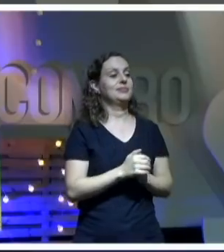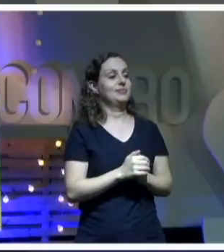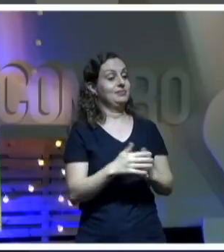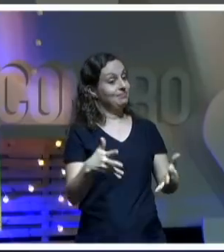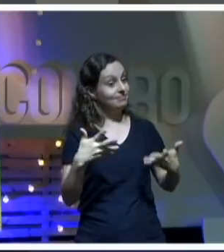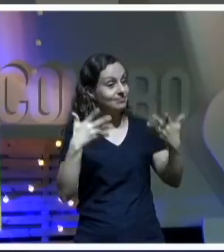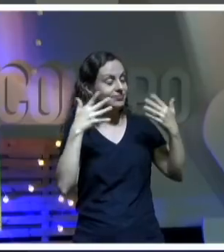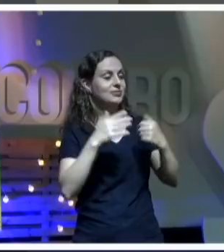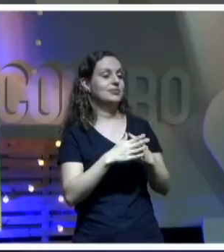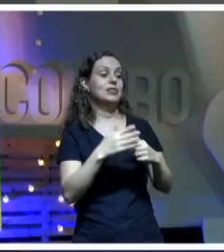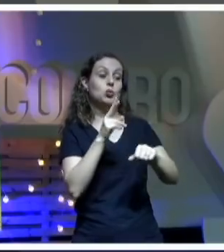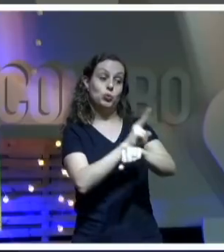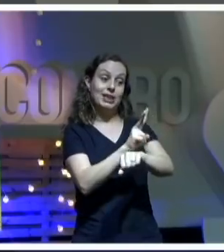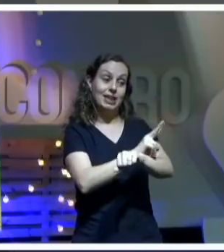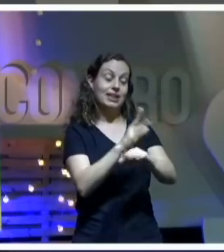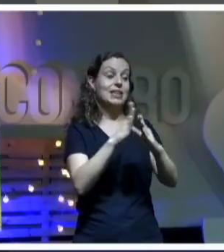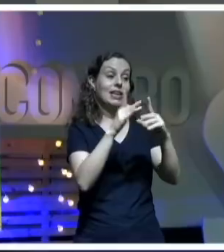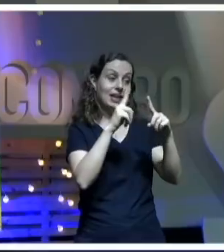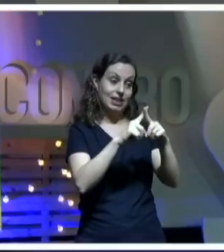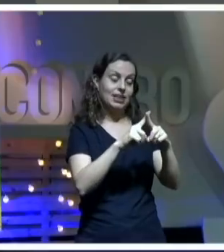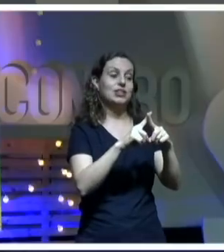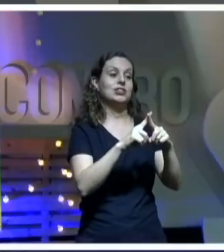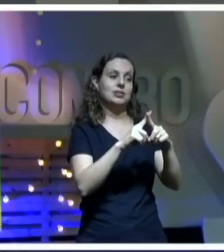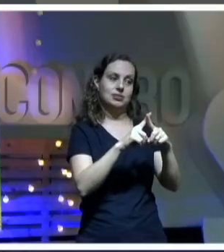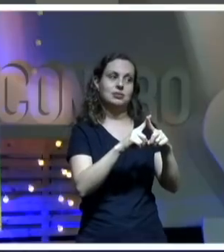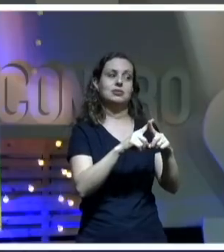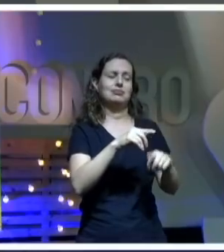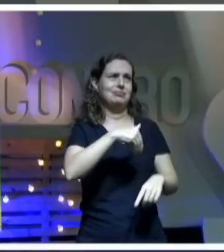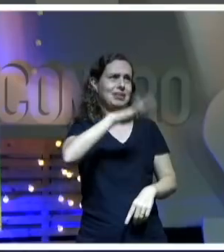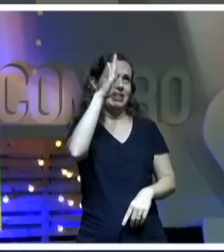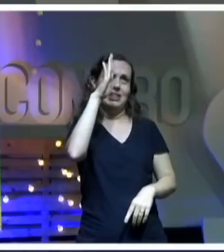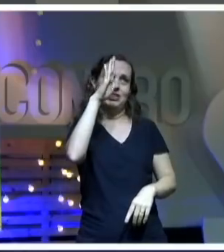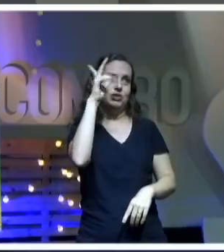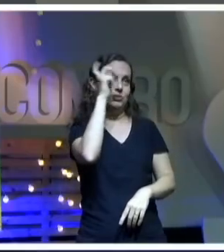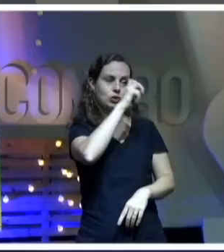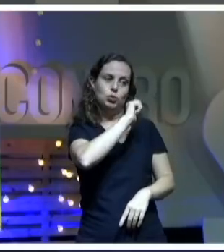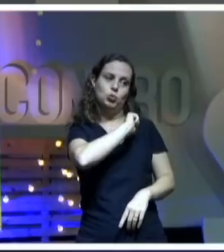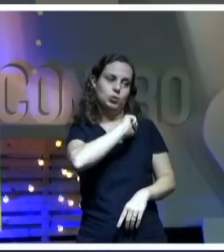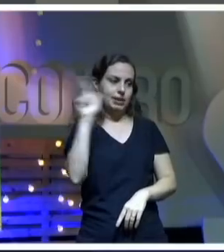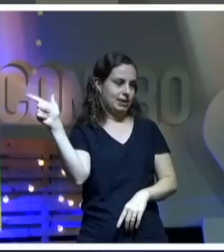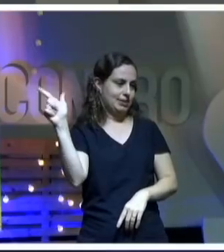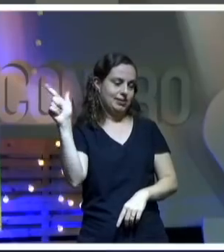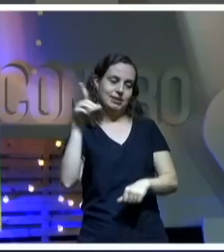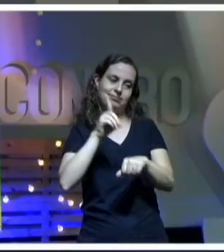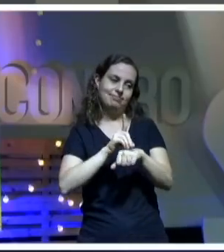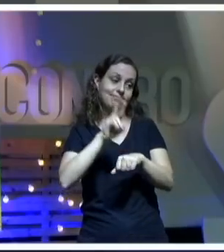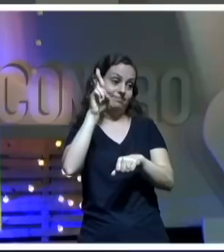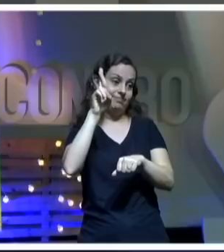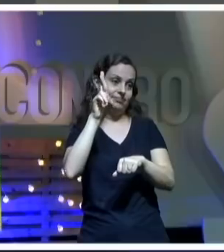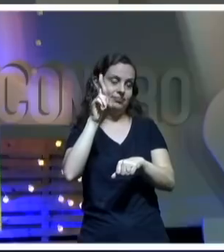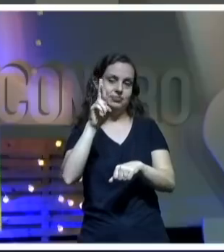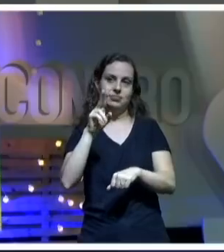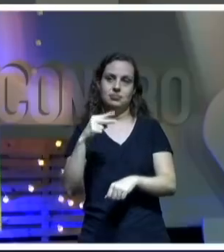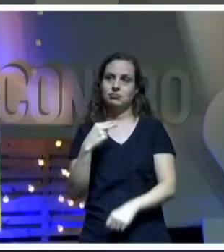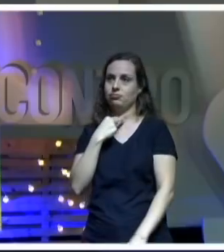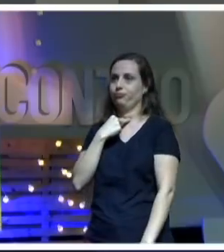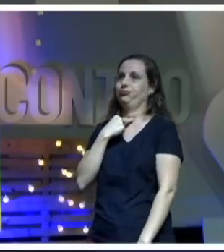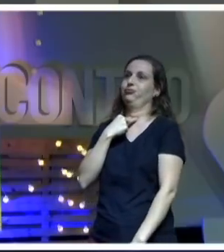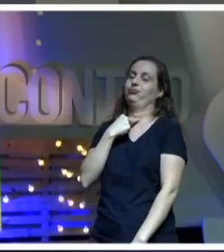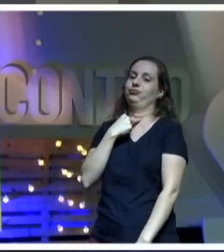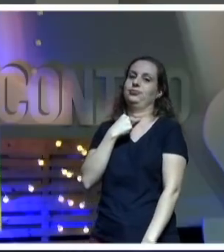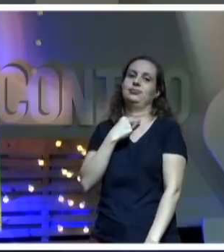cuidar da igreja de cristo é muito mais difícil que escreveu um artigo acadêmico toma distraído